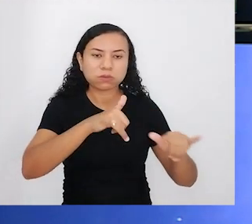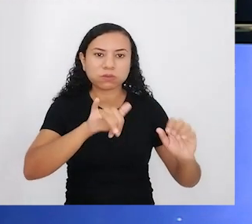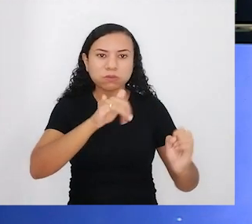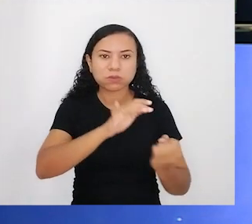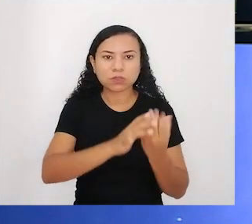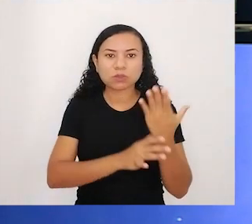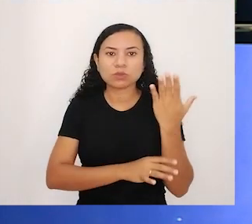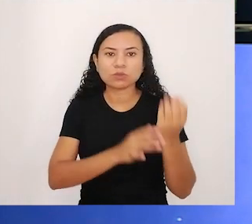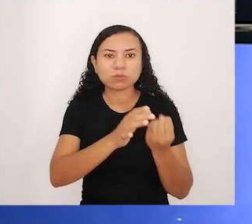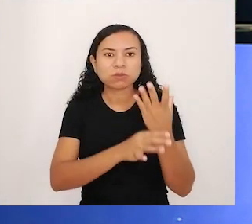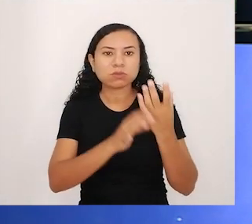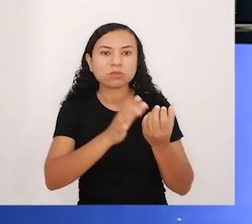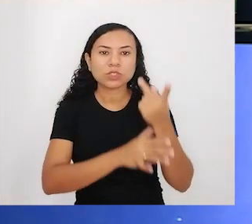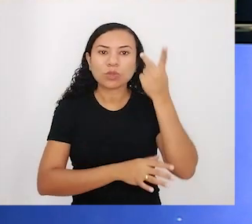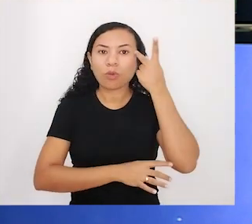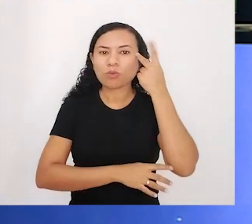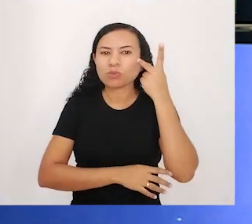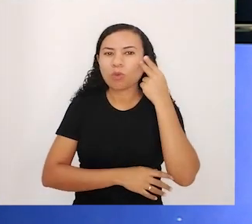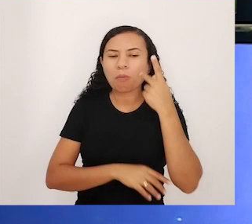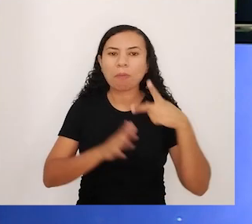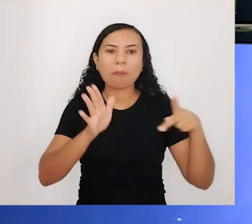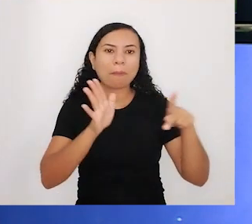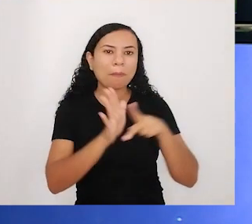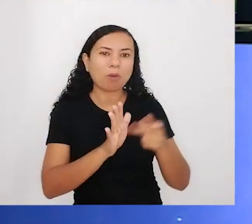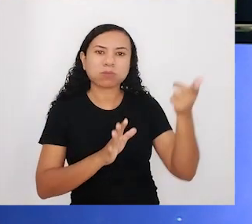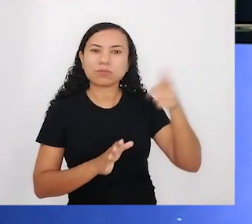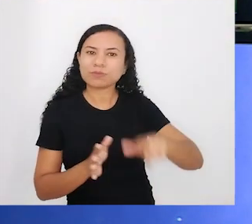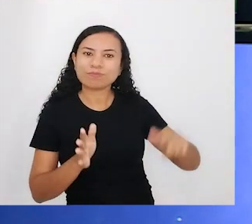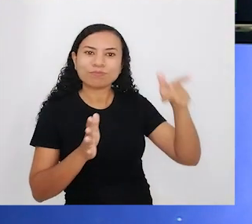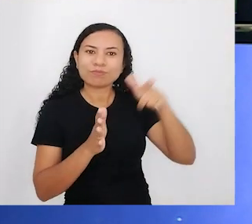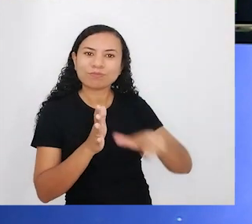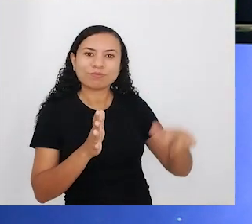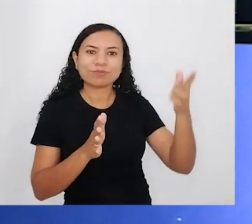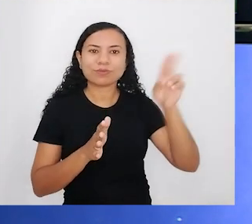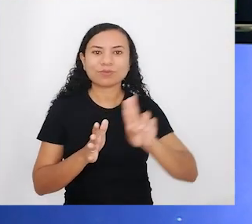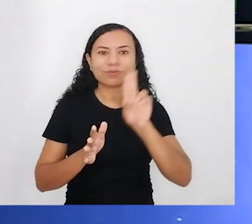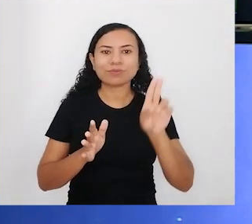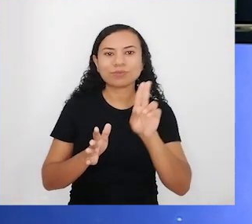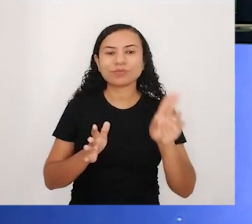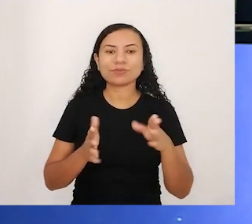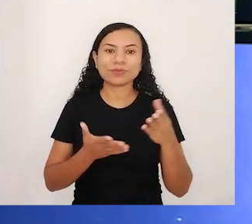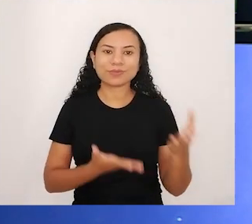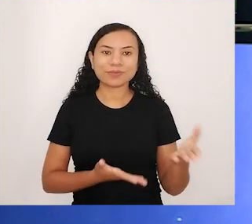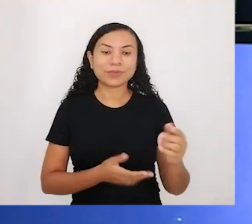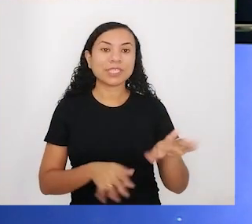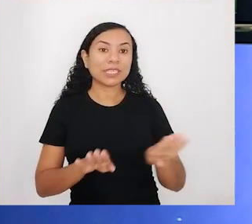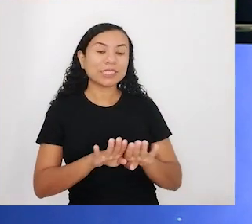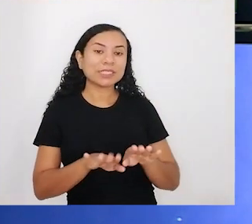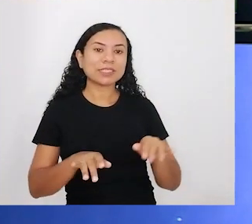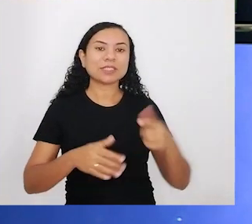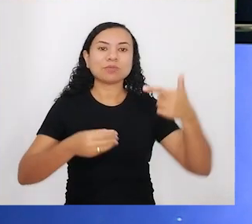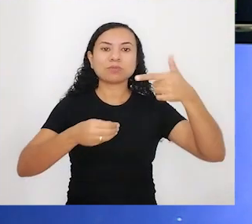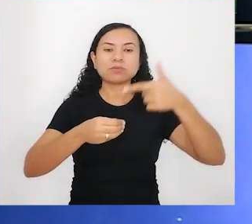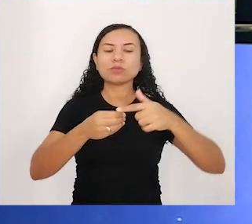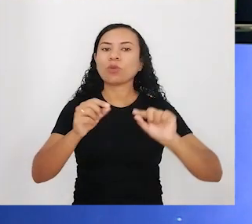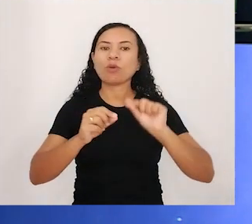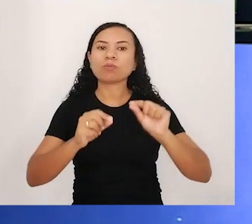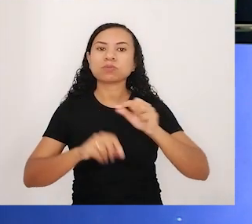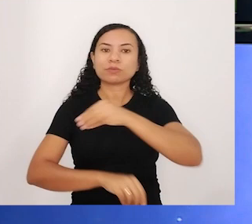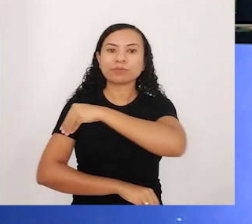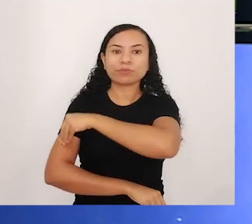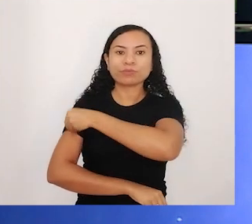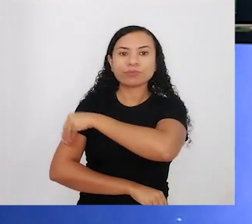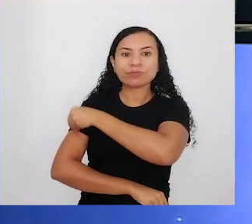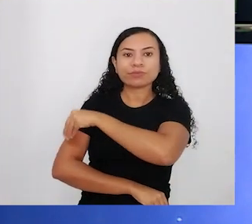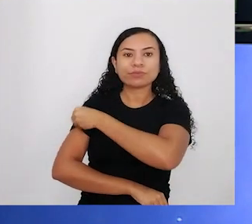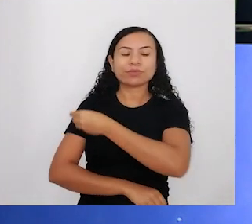totalmente natural, renovável e limpa. Nós também temos o etanol. O etanol aqui no Brasil ele é feito a